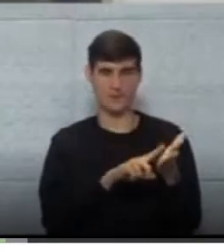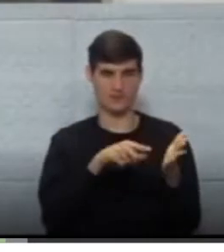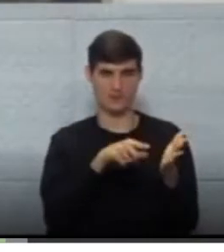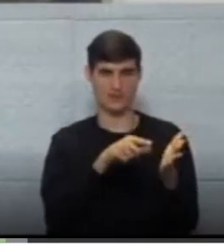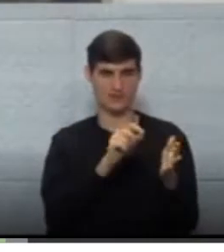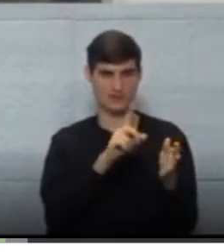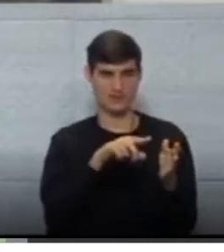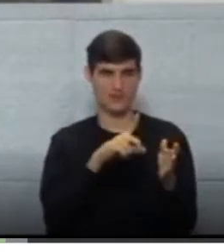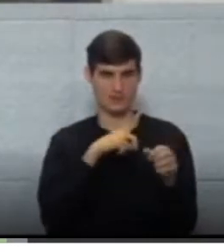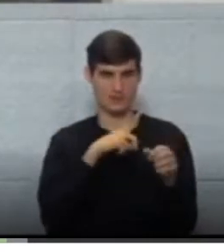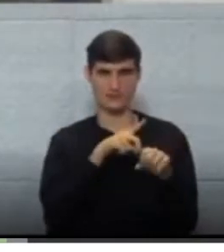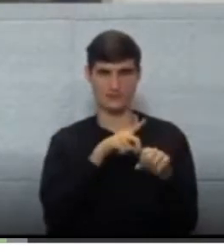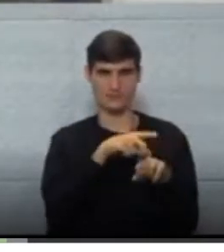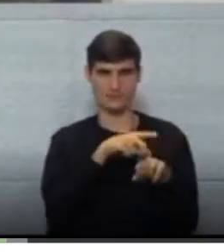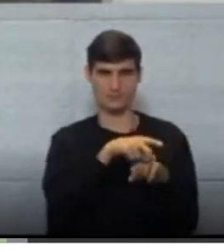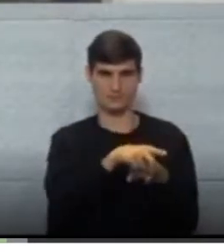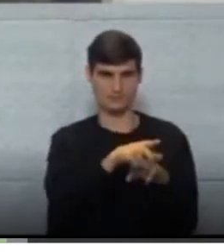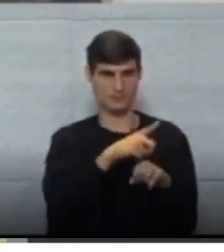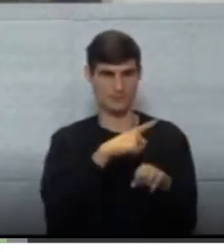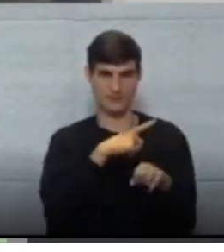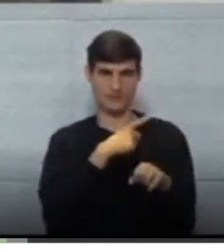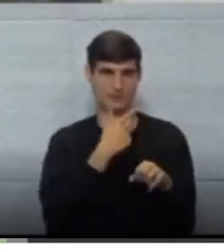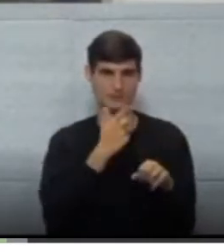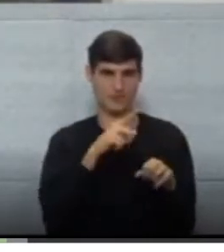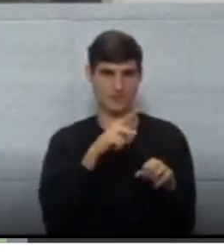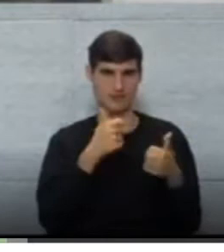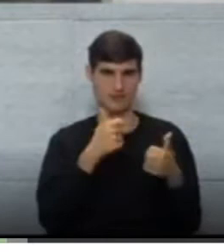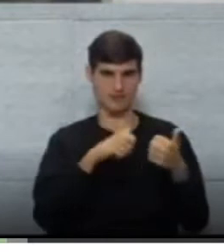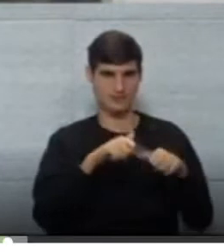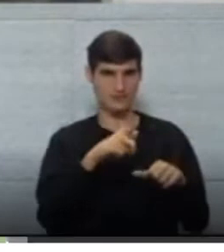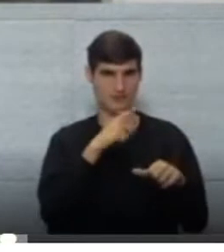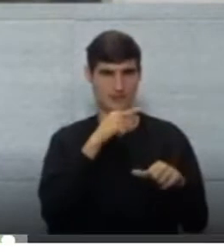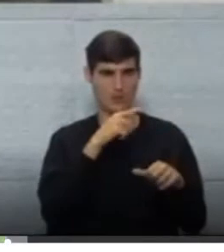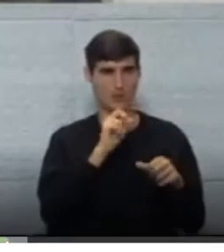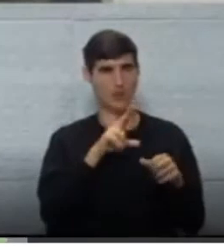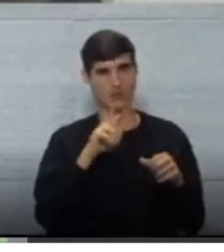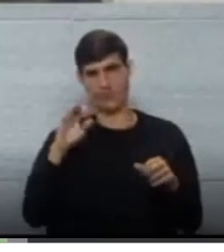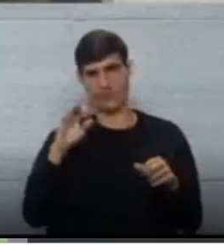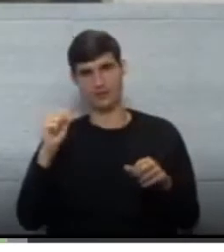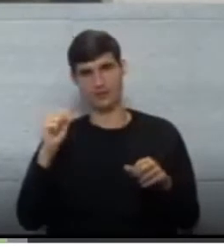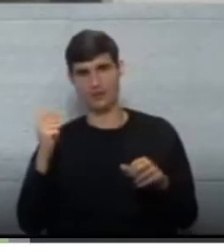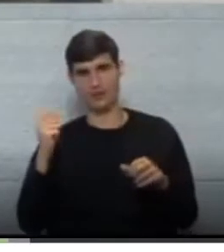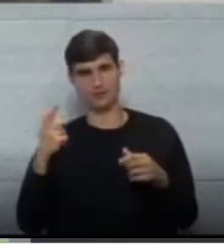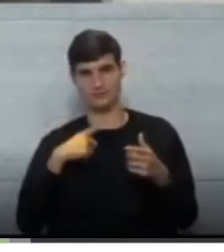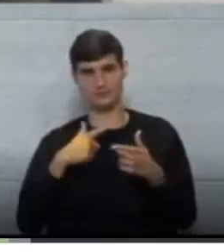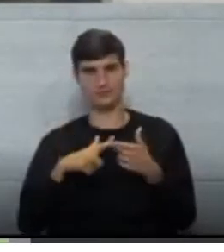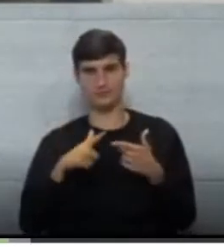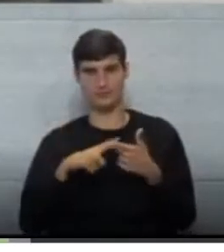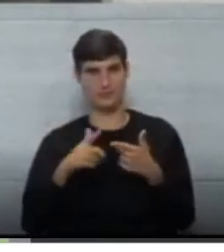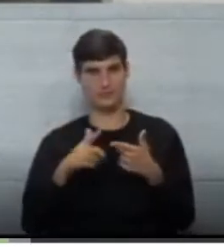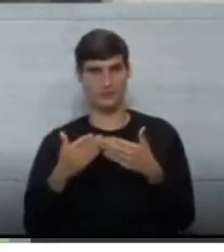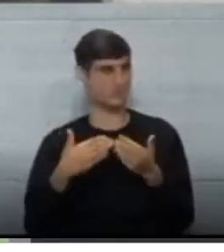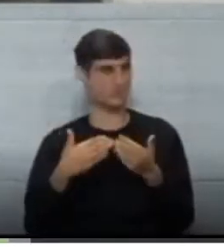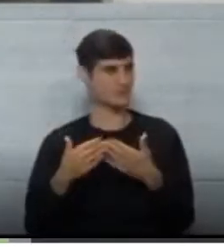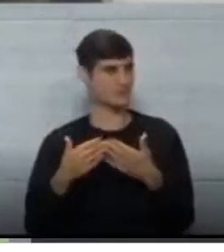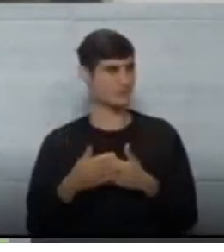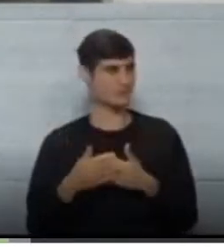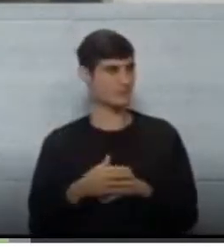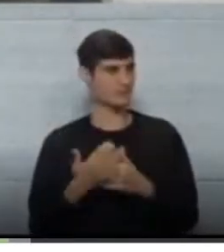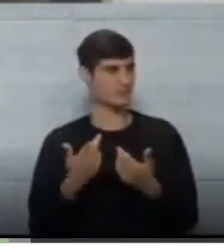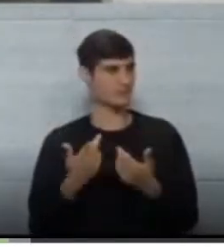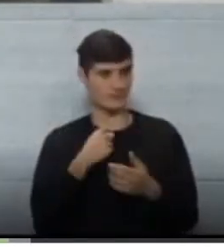Pode ser tanto da amostra líquida quanto do TSA, como eu falei para vocês, né? O tubo ali invertido. Então, eu vou